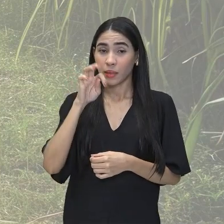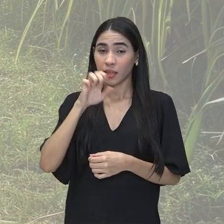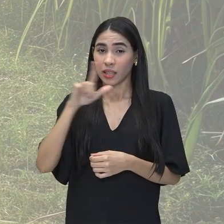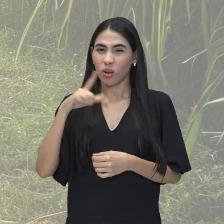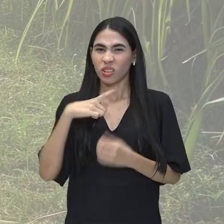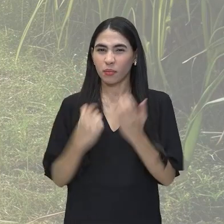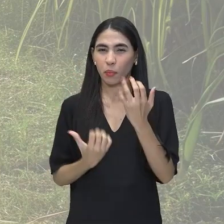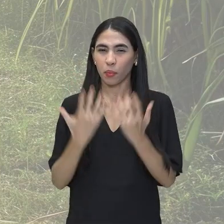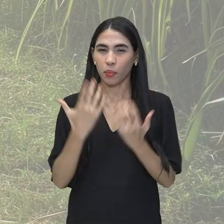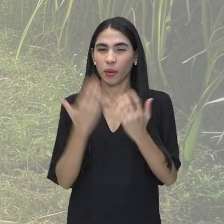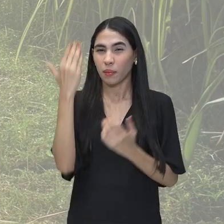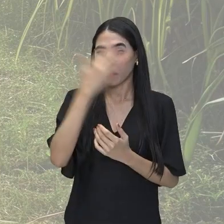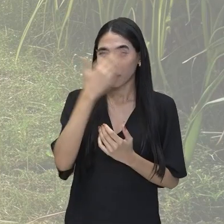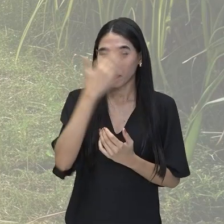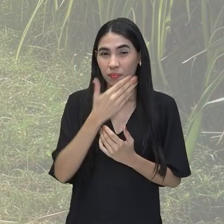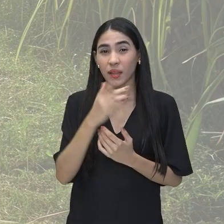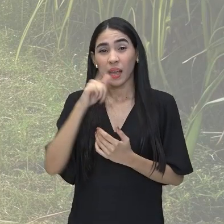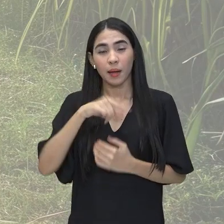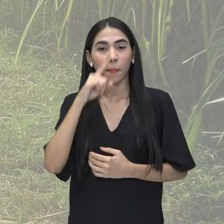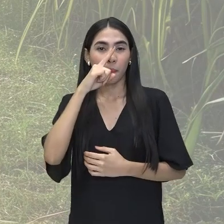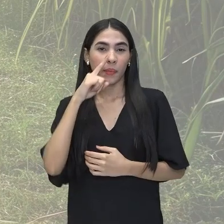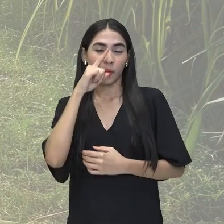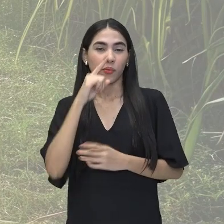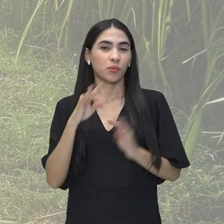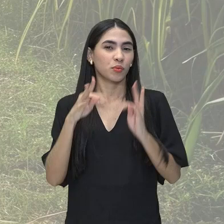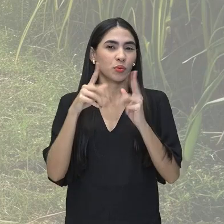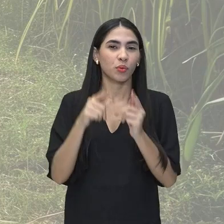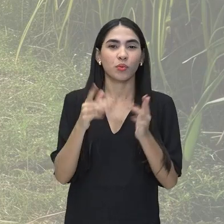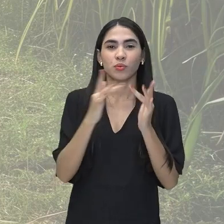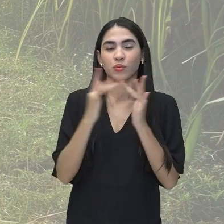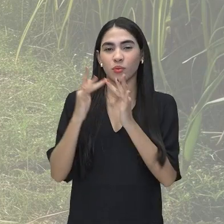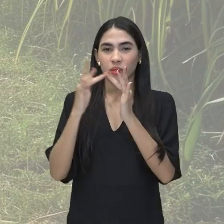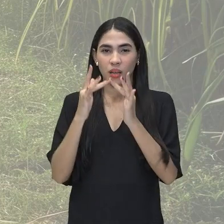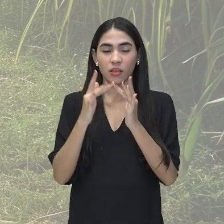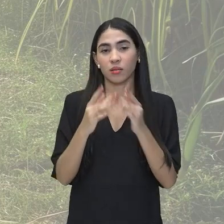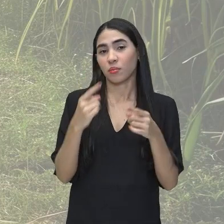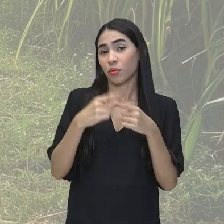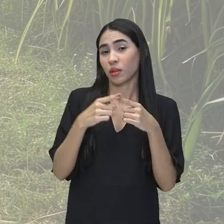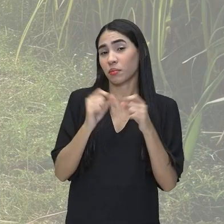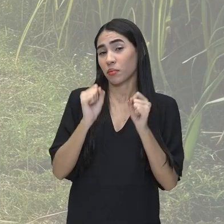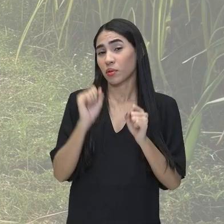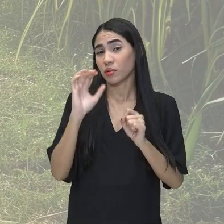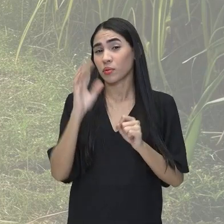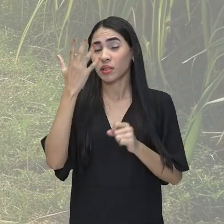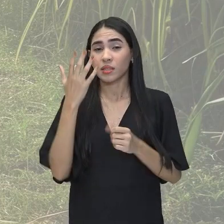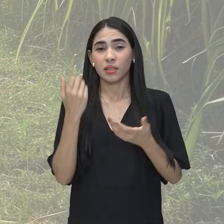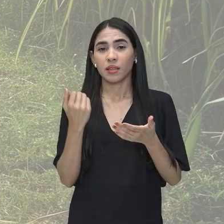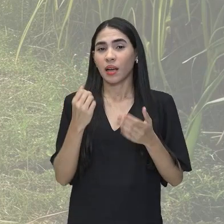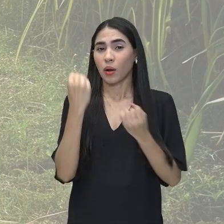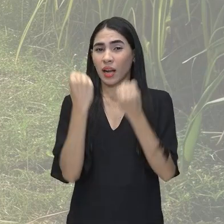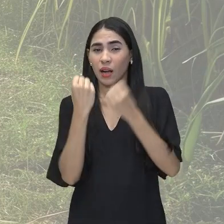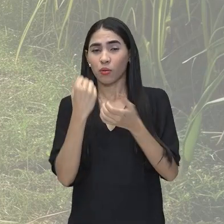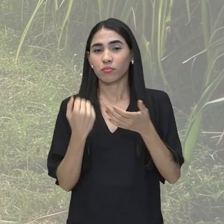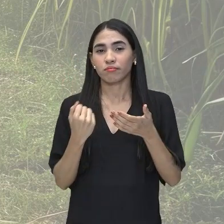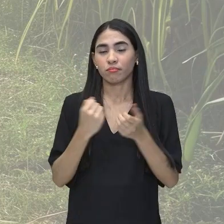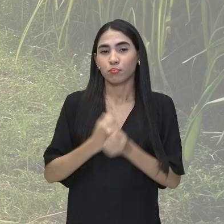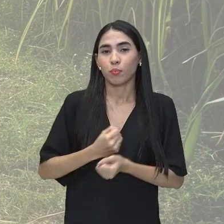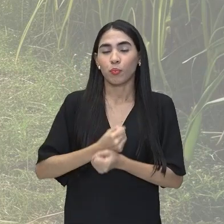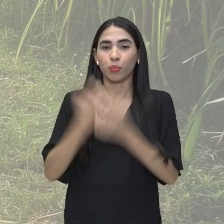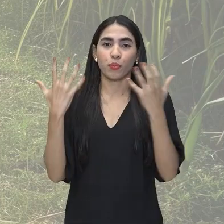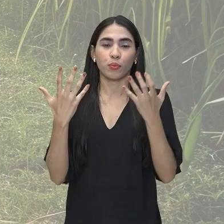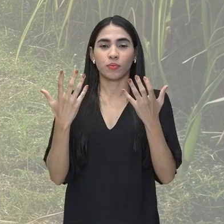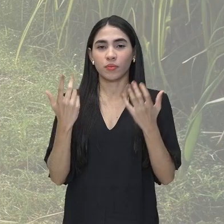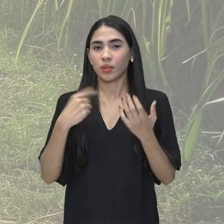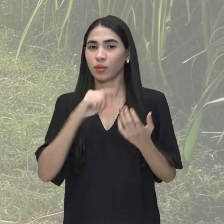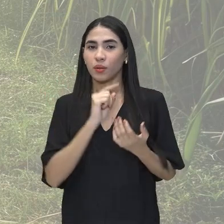invisível, ele seria altamente perigoso para todo mundo, porque, por exemplo, poderia acontecer algum acidente, o carro pega fogo e nós não